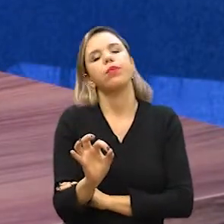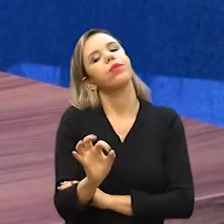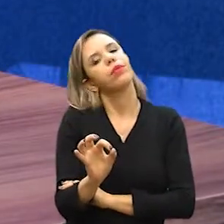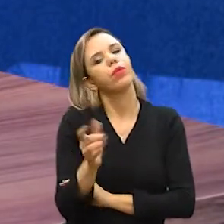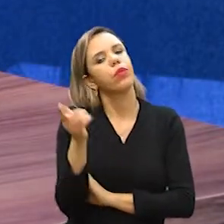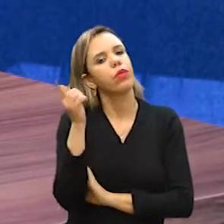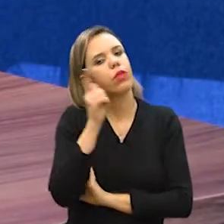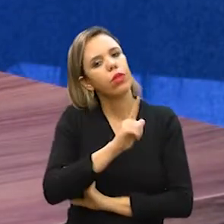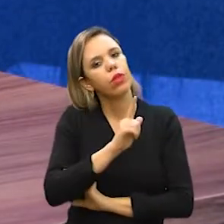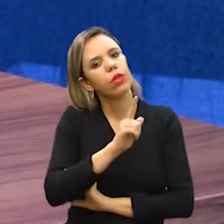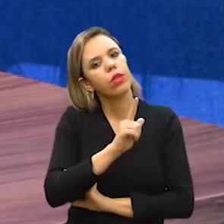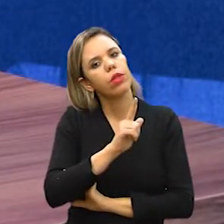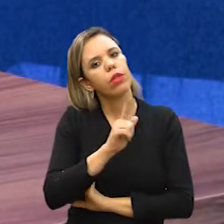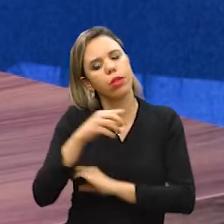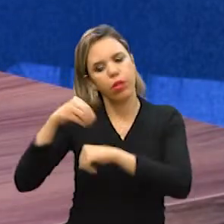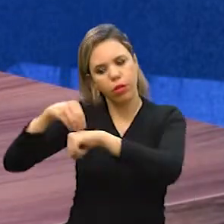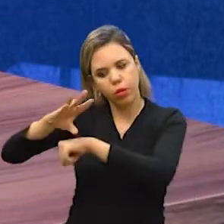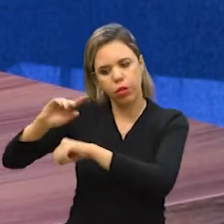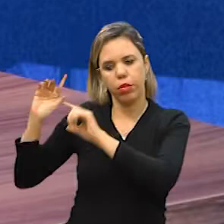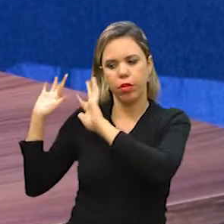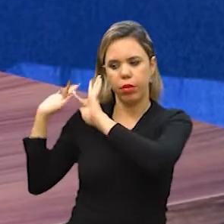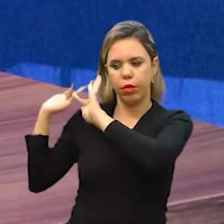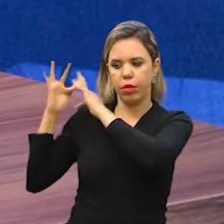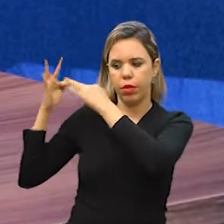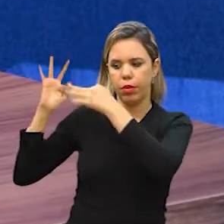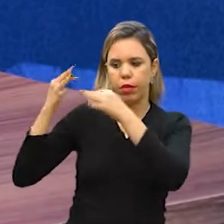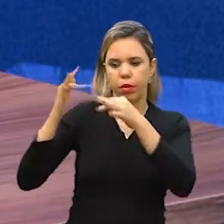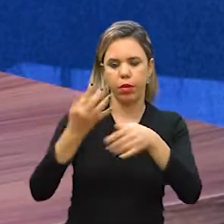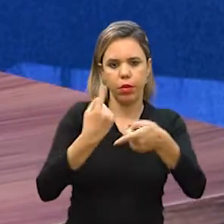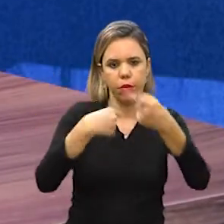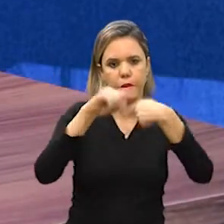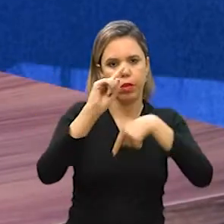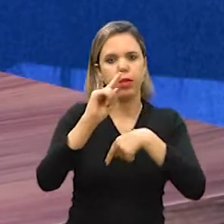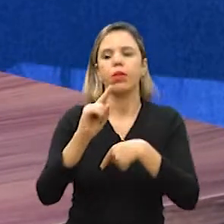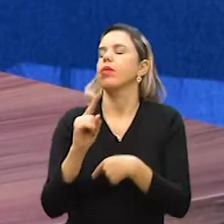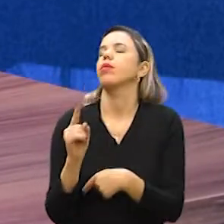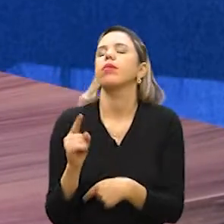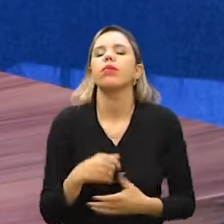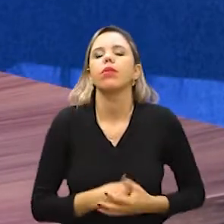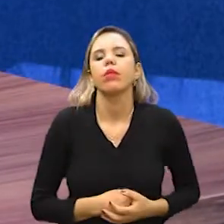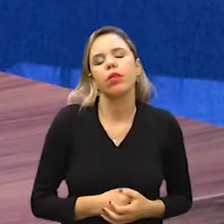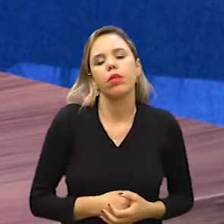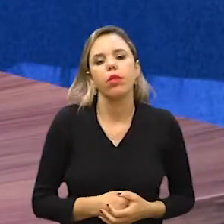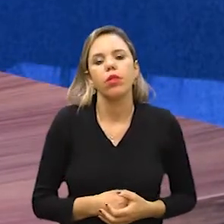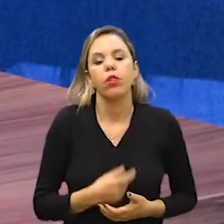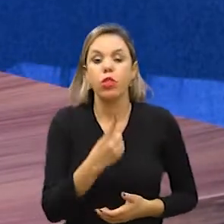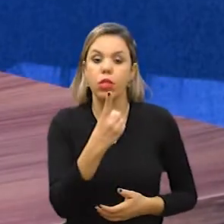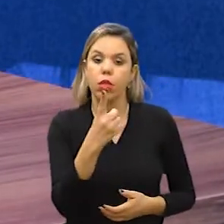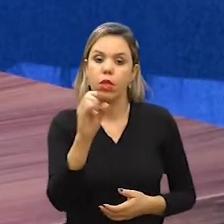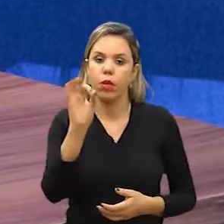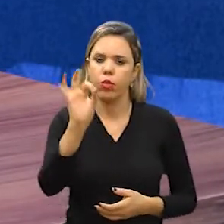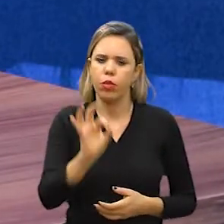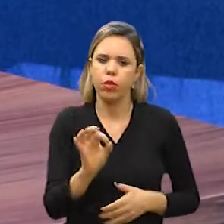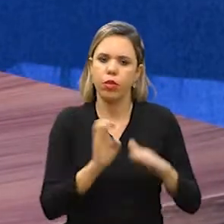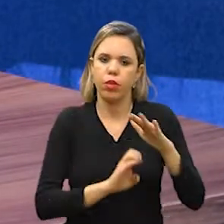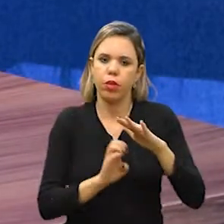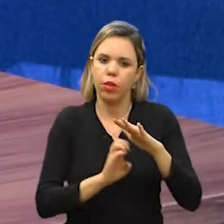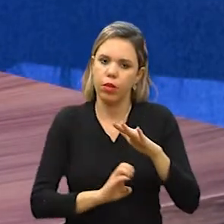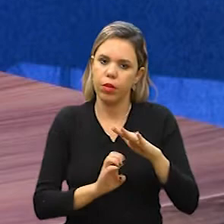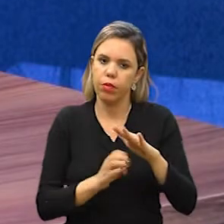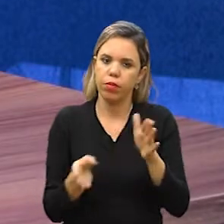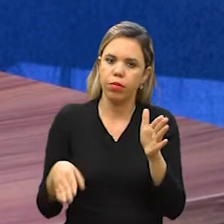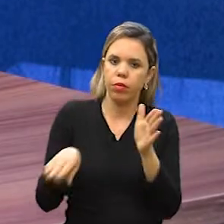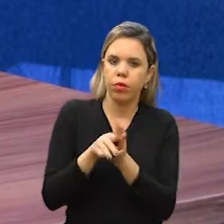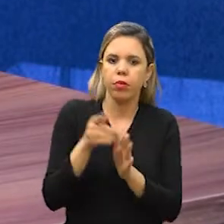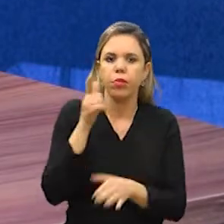25% delas conseguem passar o negócio com sucesso para outra geração. E mais, só 10% das